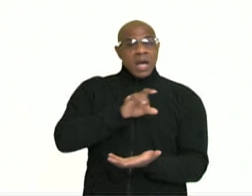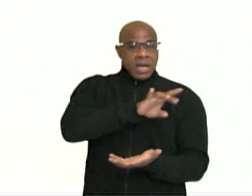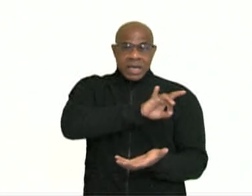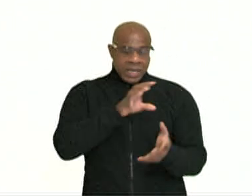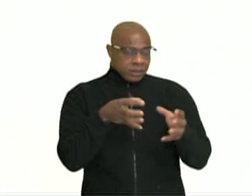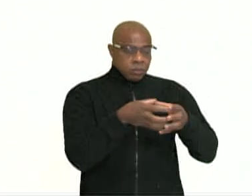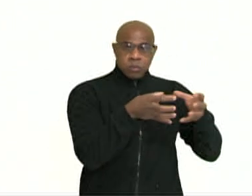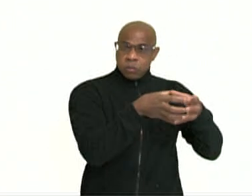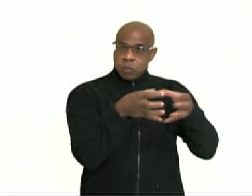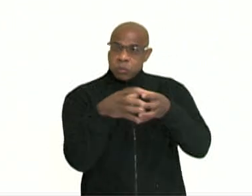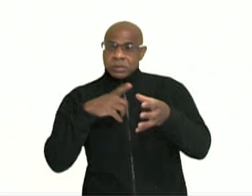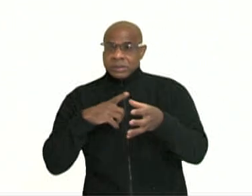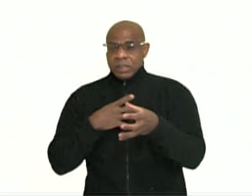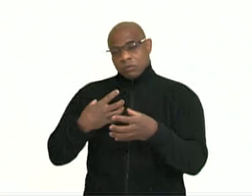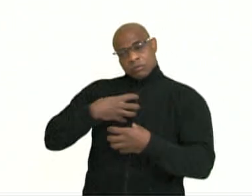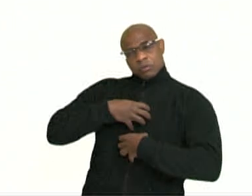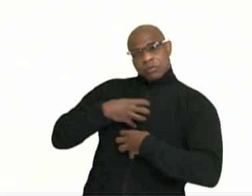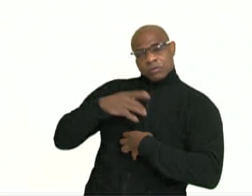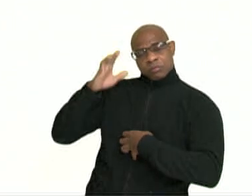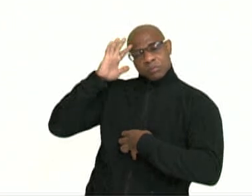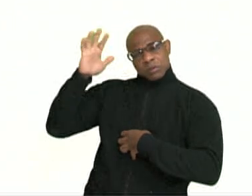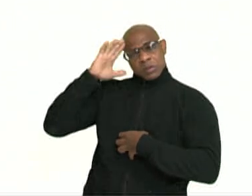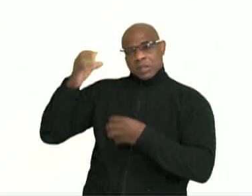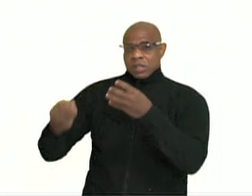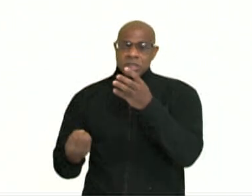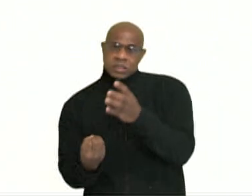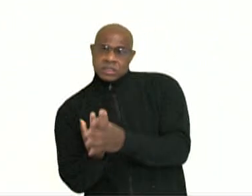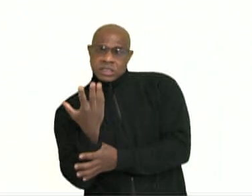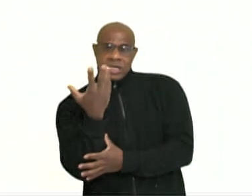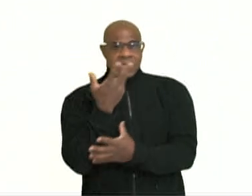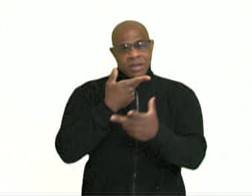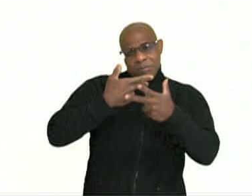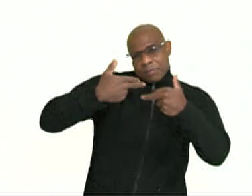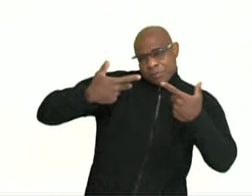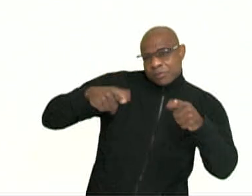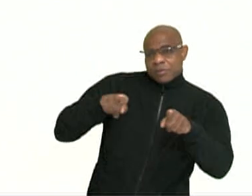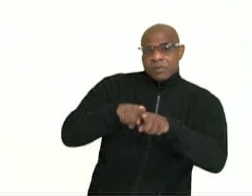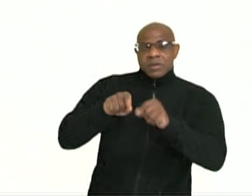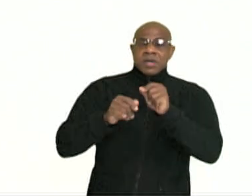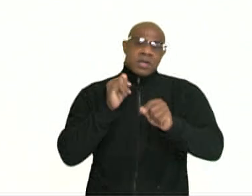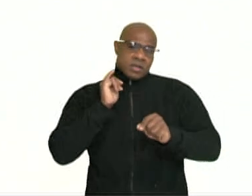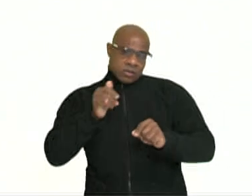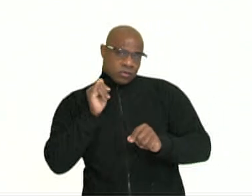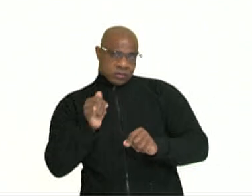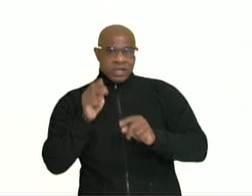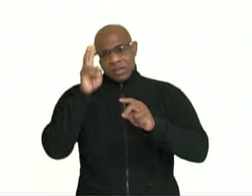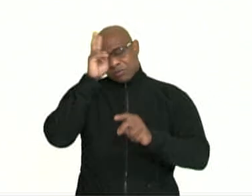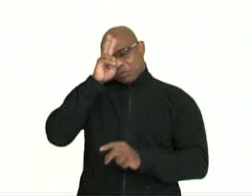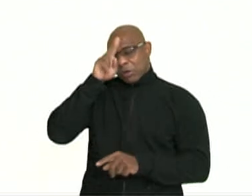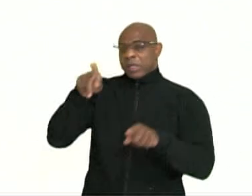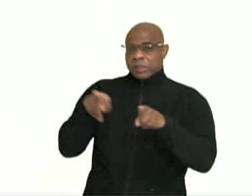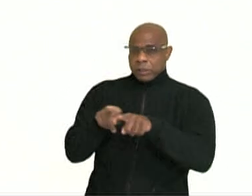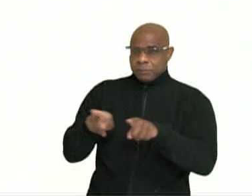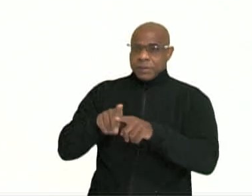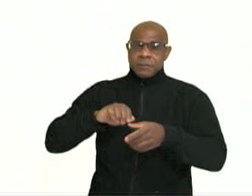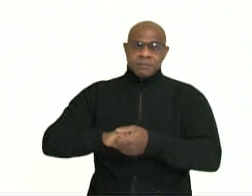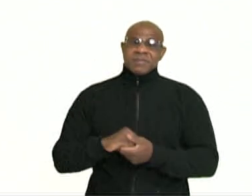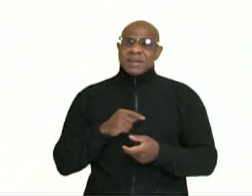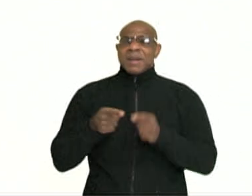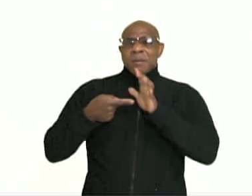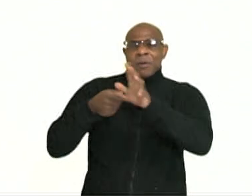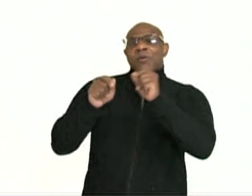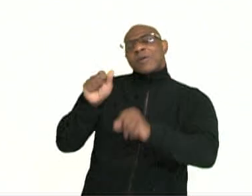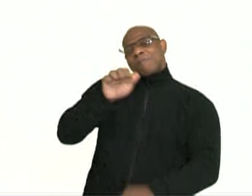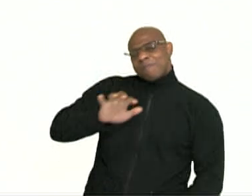sua maneira de imaginar, criar figuras, nomear, contar e recontar histórias por meio de